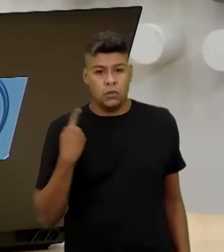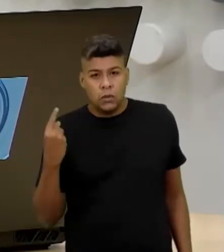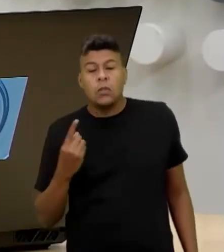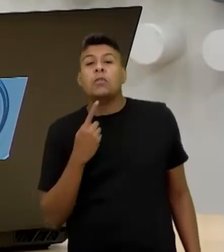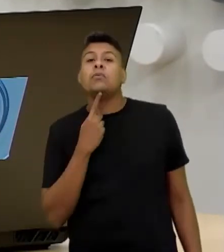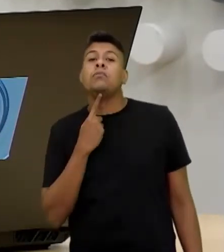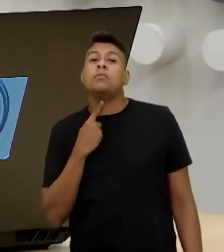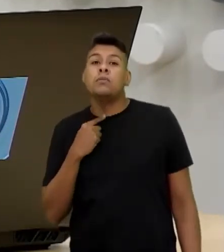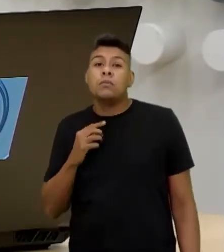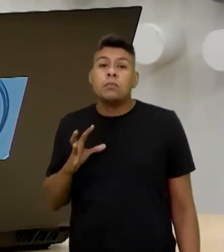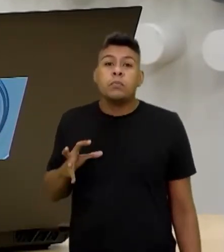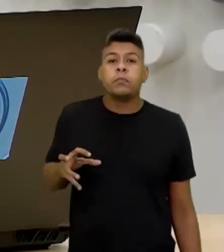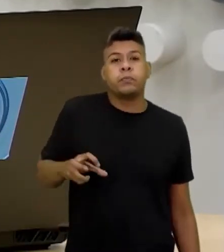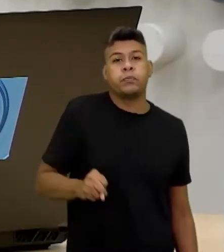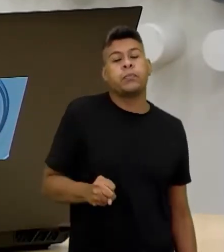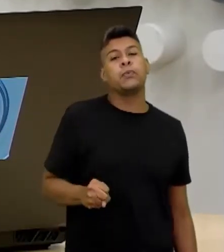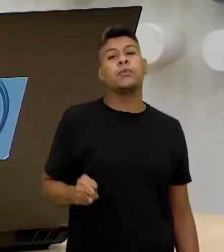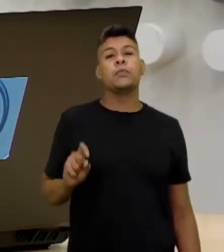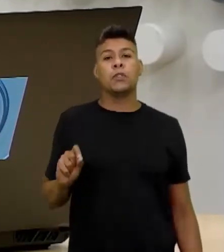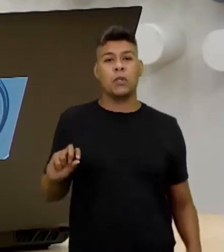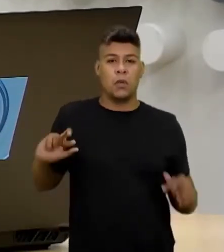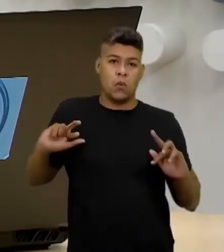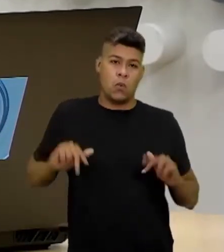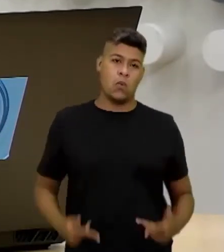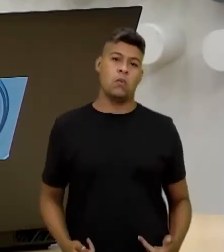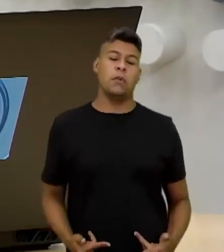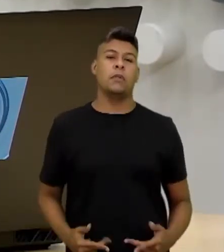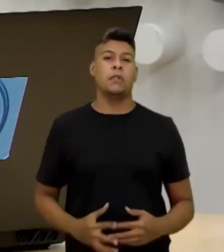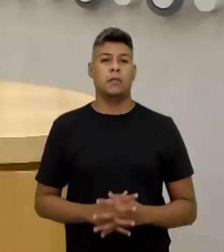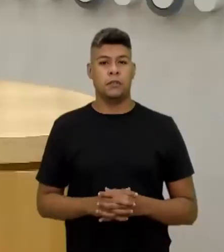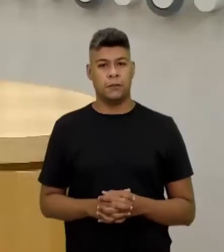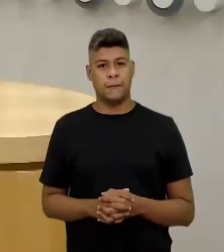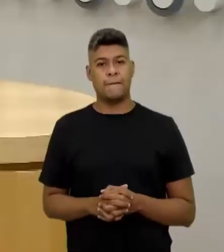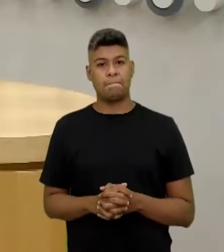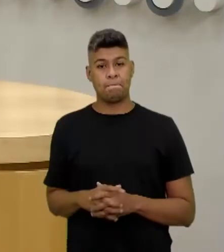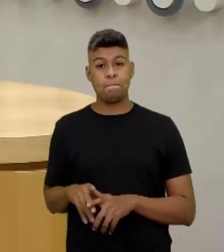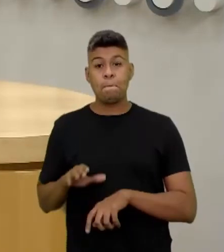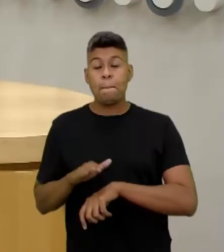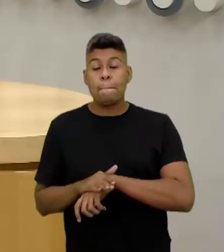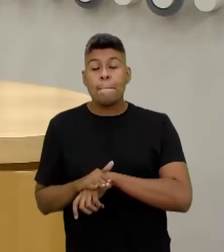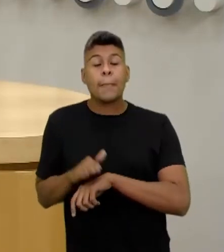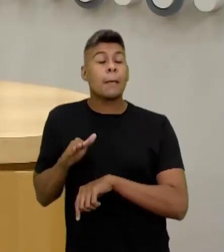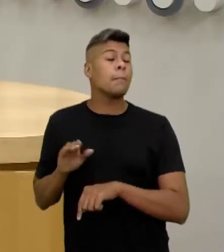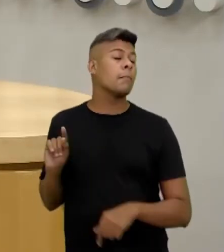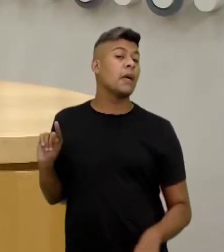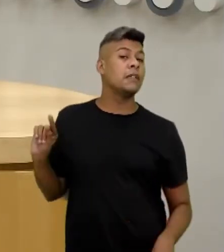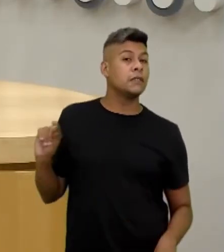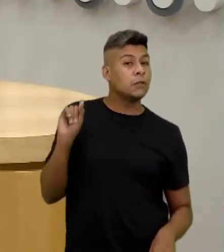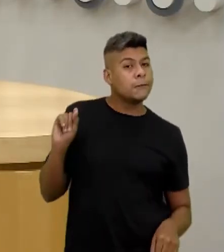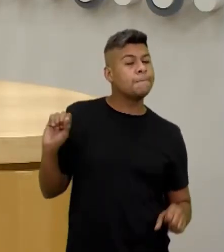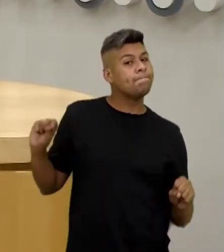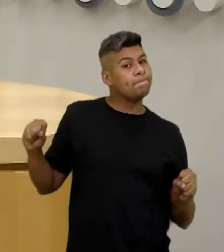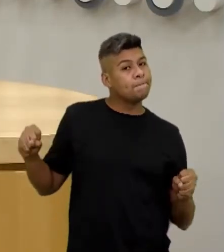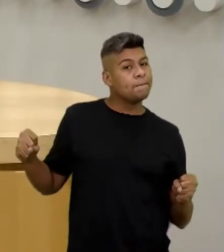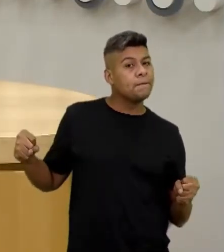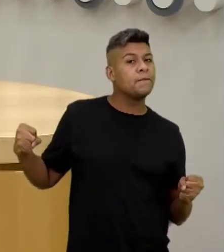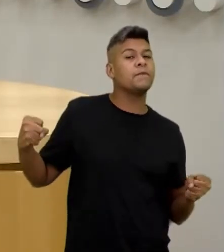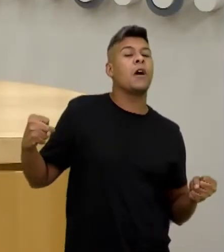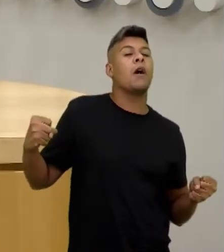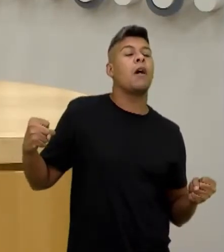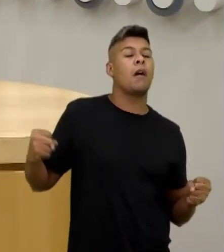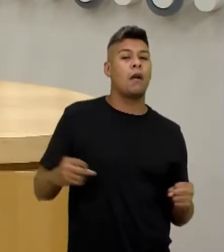na busca por uma humanidade cada vez mais exacerbada